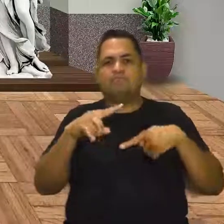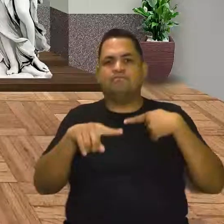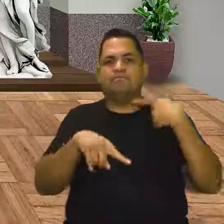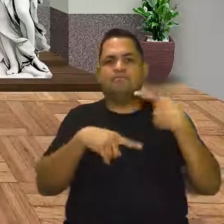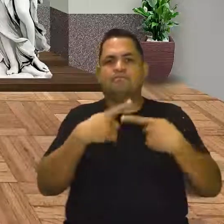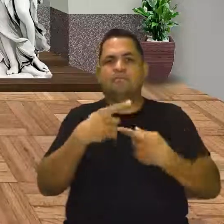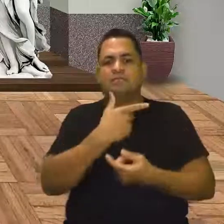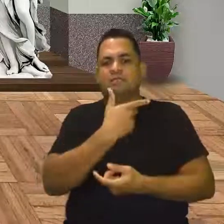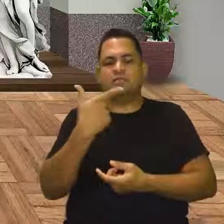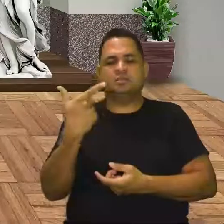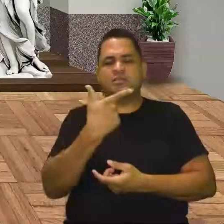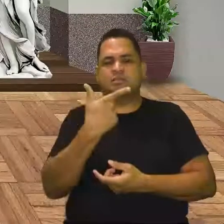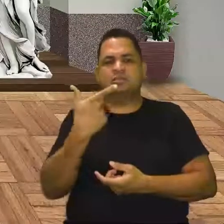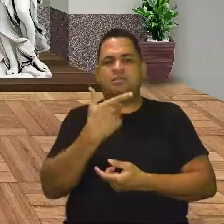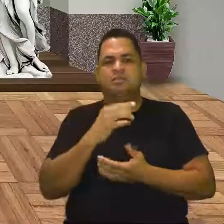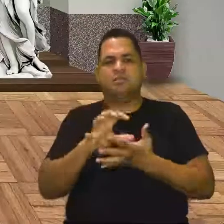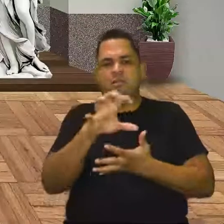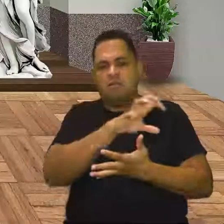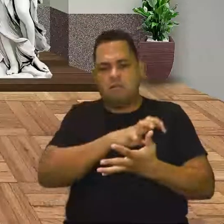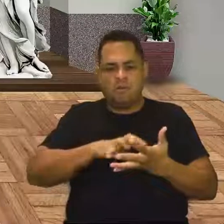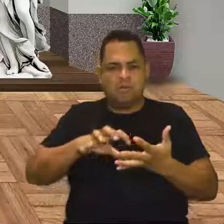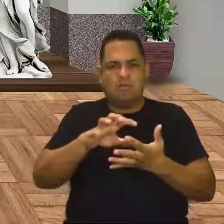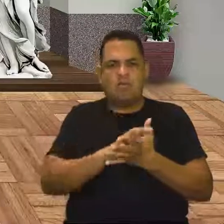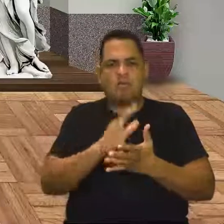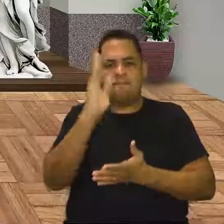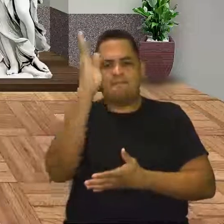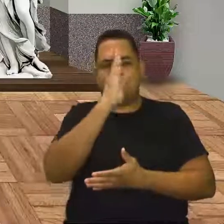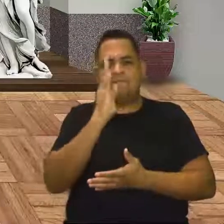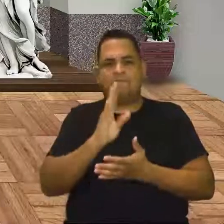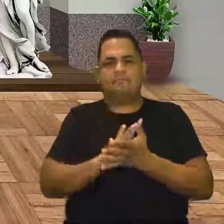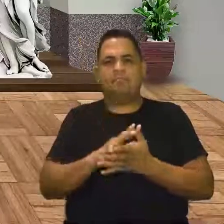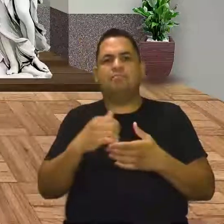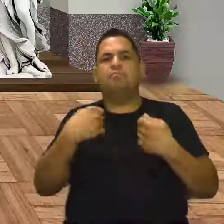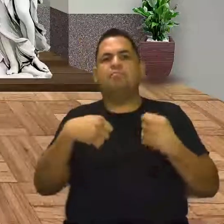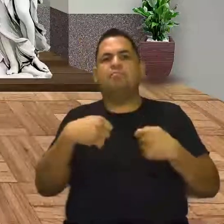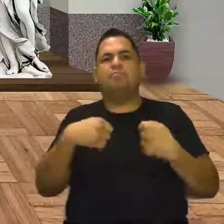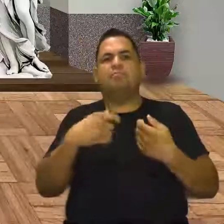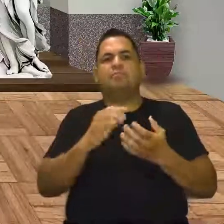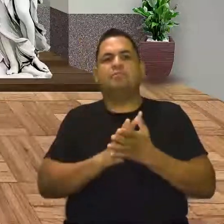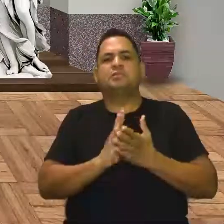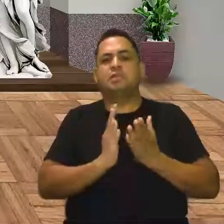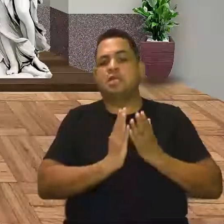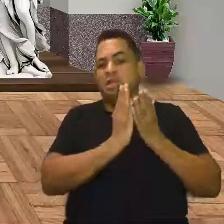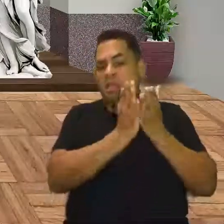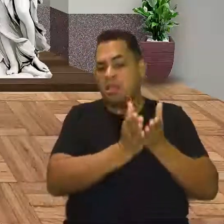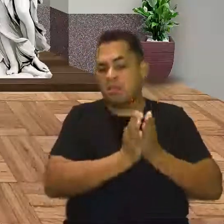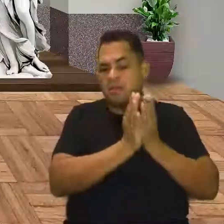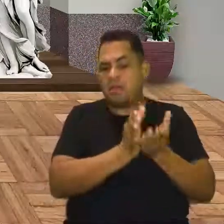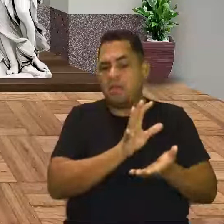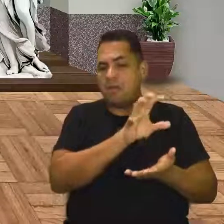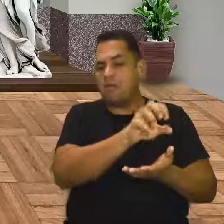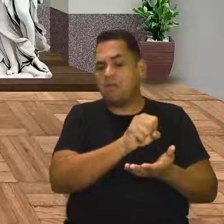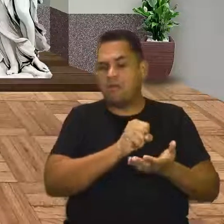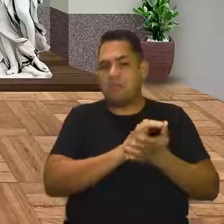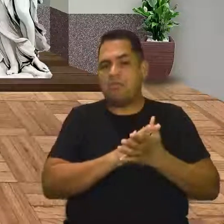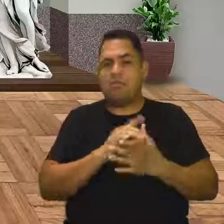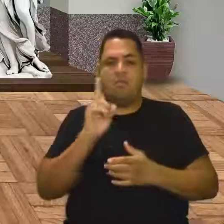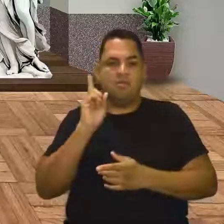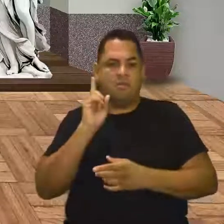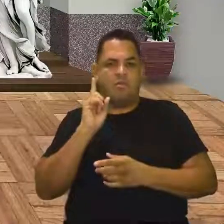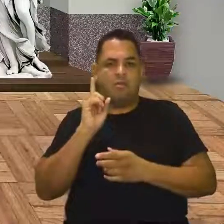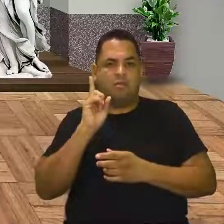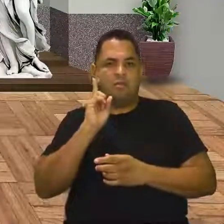a segunda revolta da Armada, o Brasil teve que adquirir navios americanos para poder